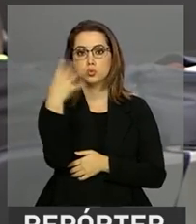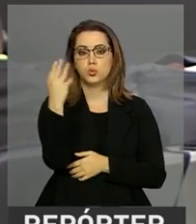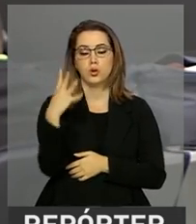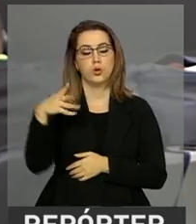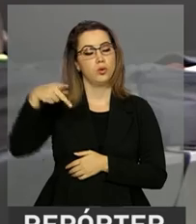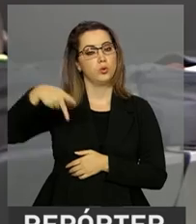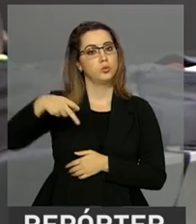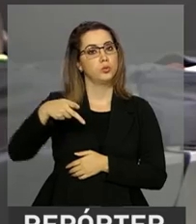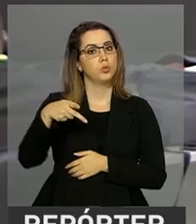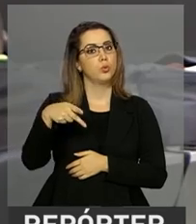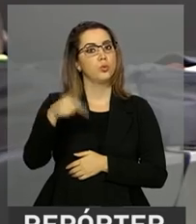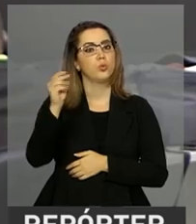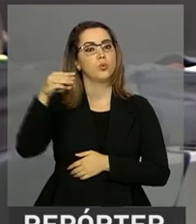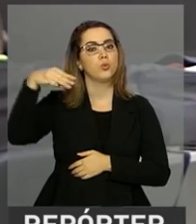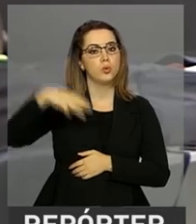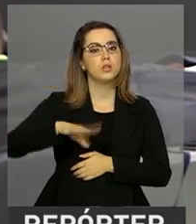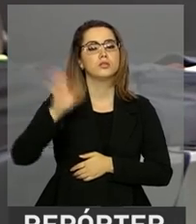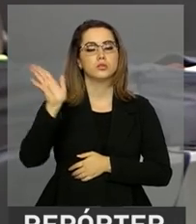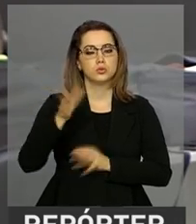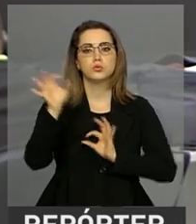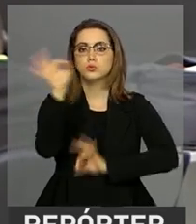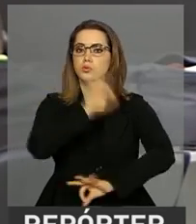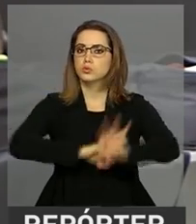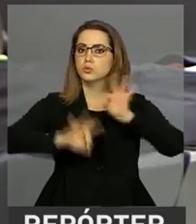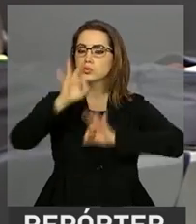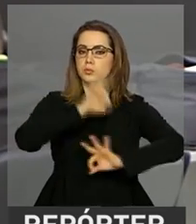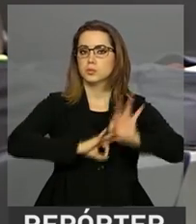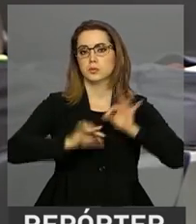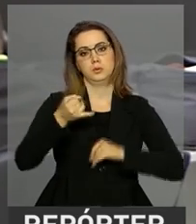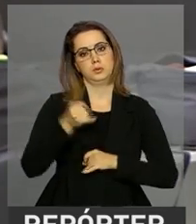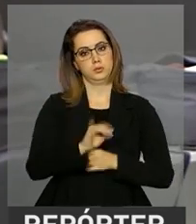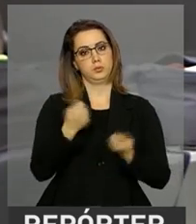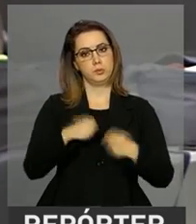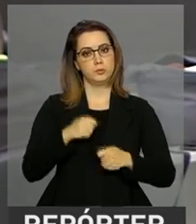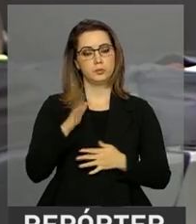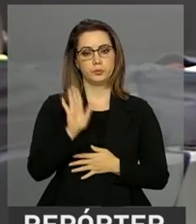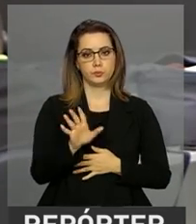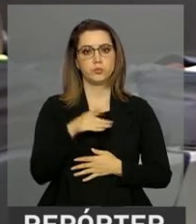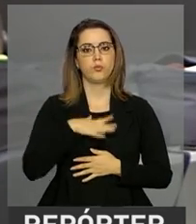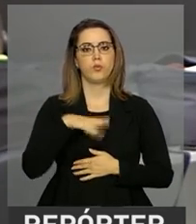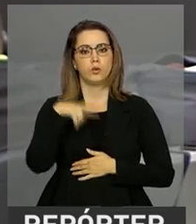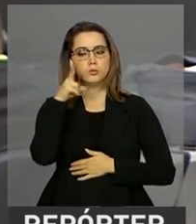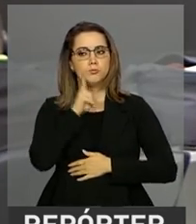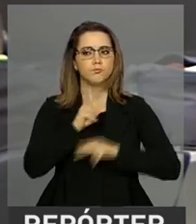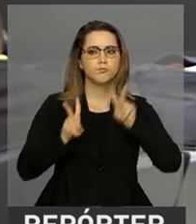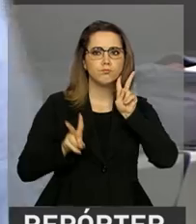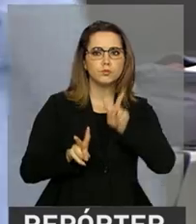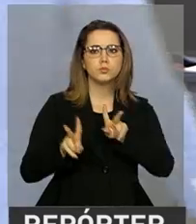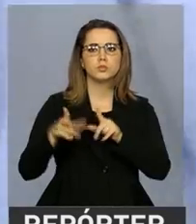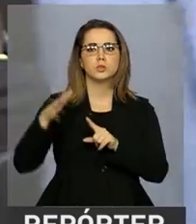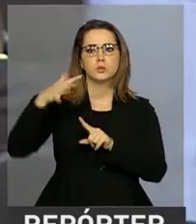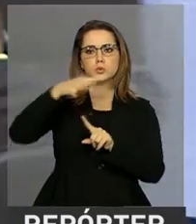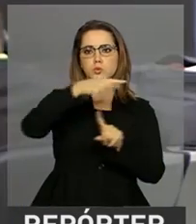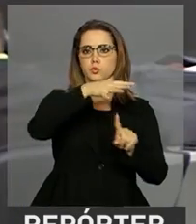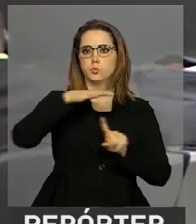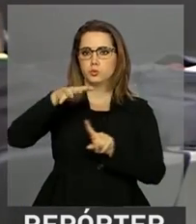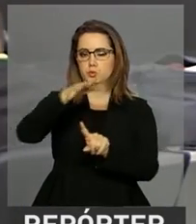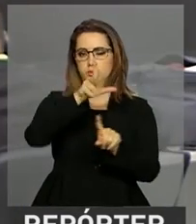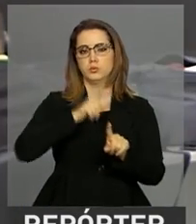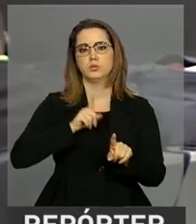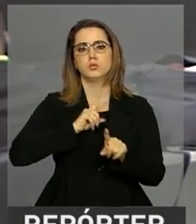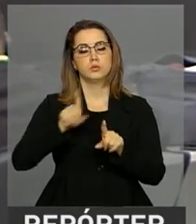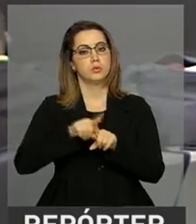ao redor do Maracanã. O deslocamento das autoridades vai ser monitorado por helicópteros e, neste